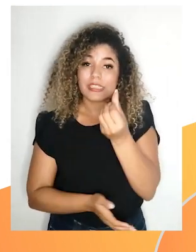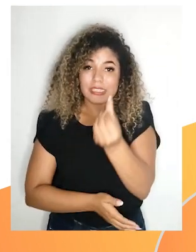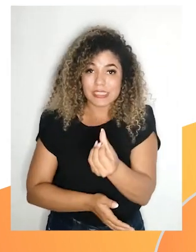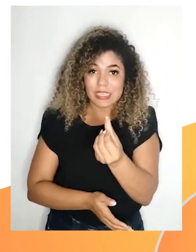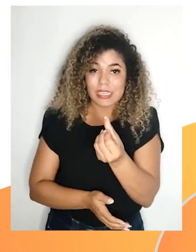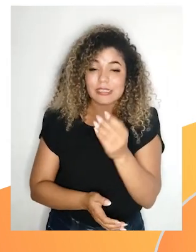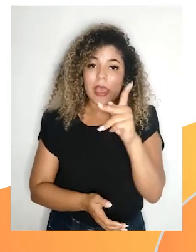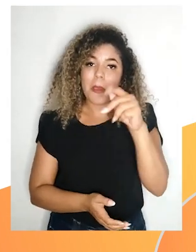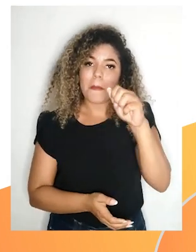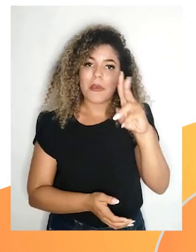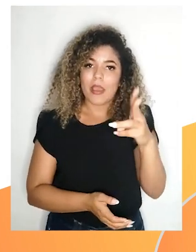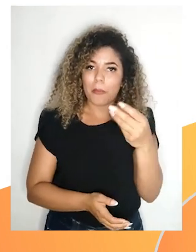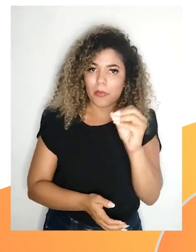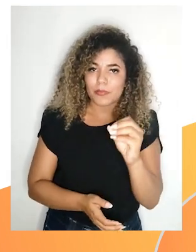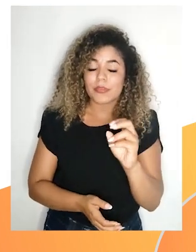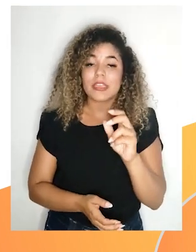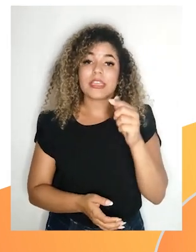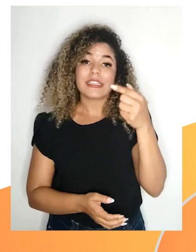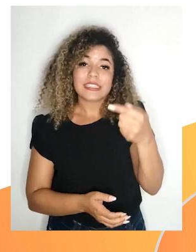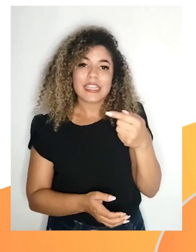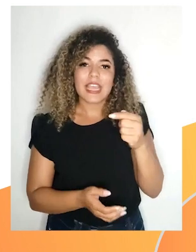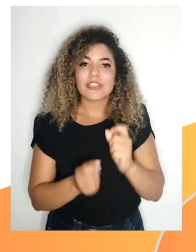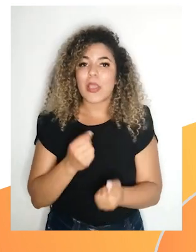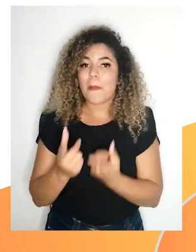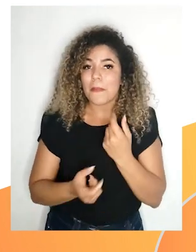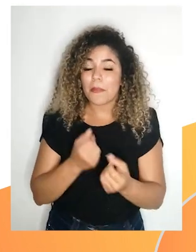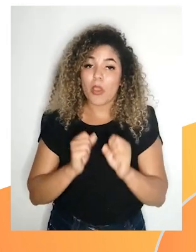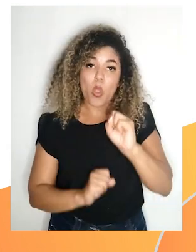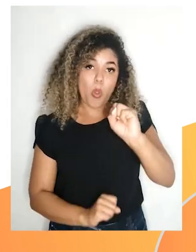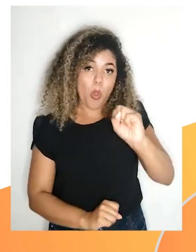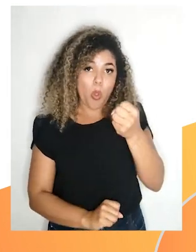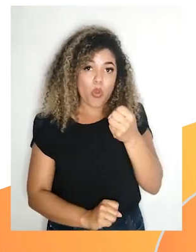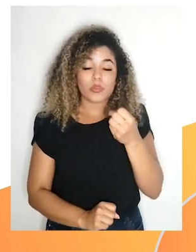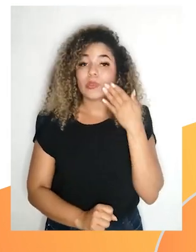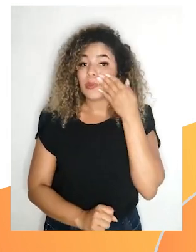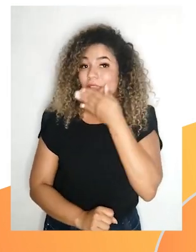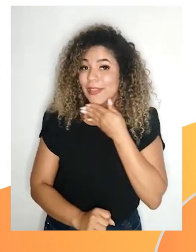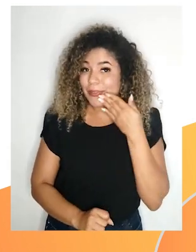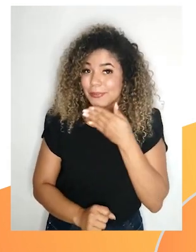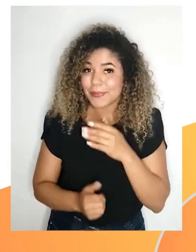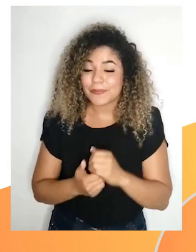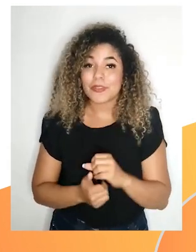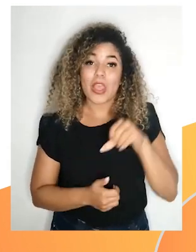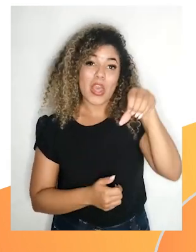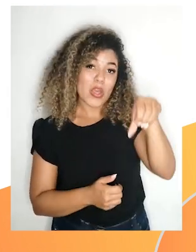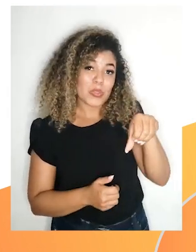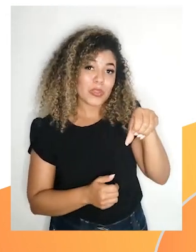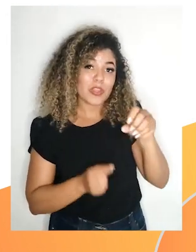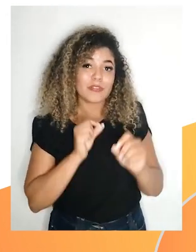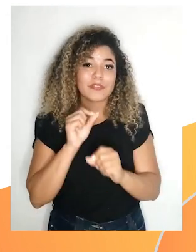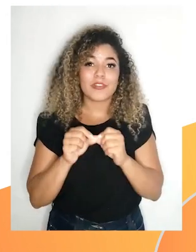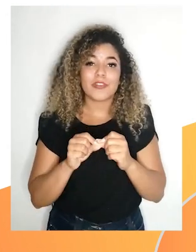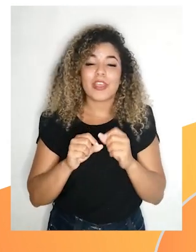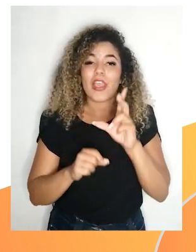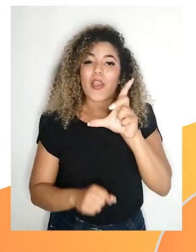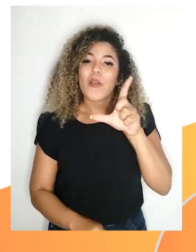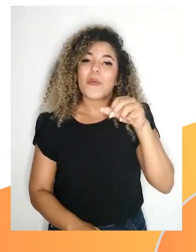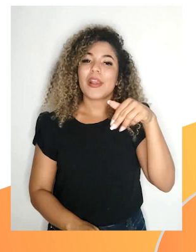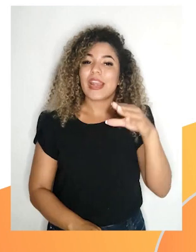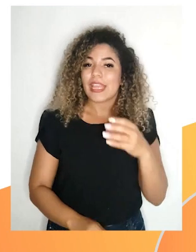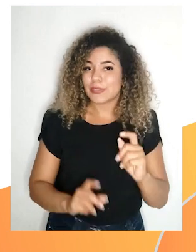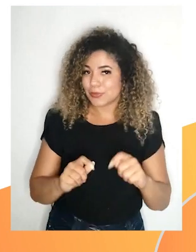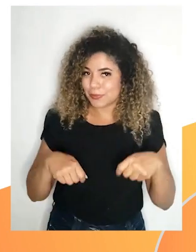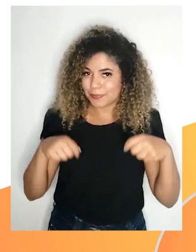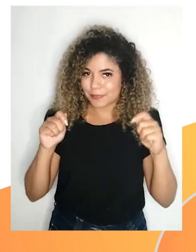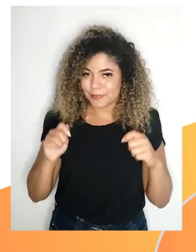uma pamonha. 7 pontos, uma pipoca. 8 pontos, um doce. E 9 pontos, um lenço.